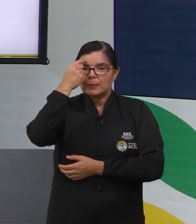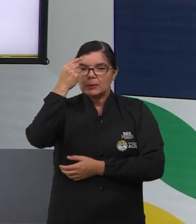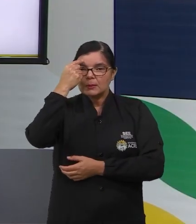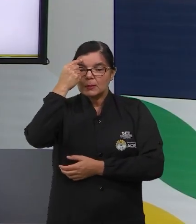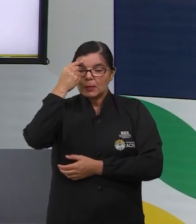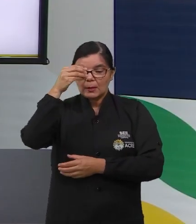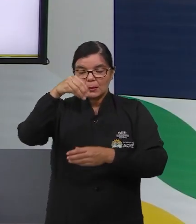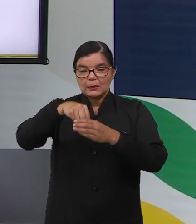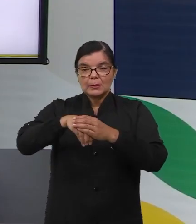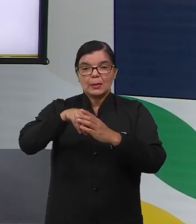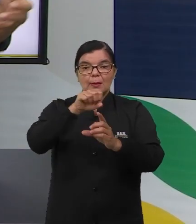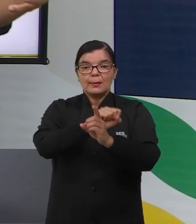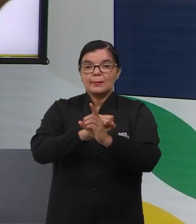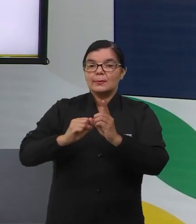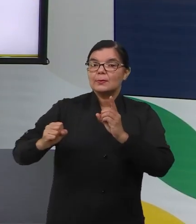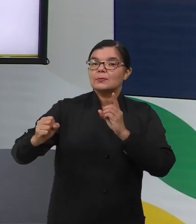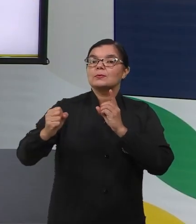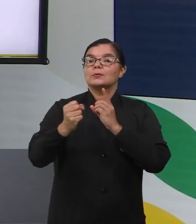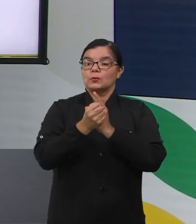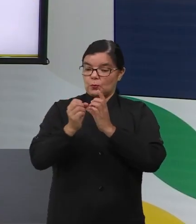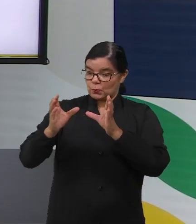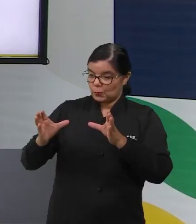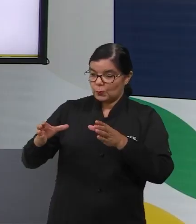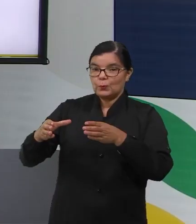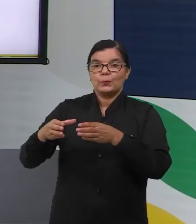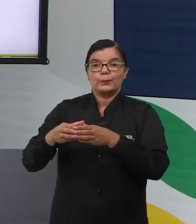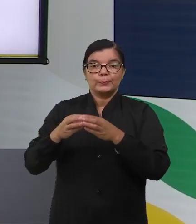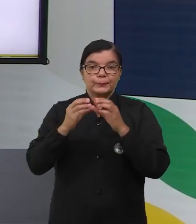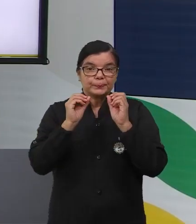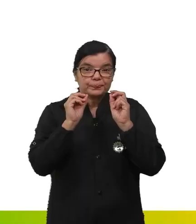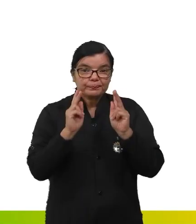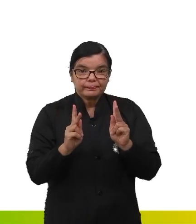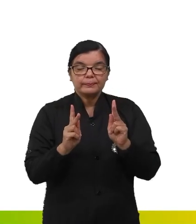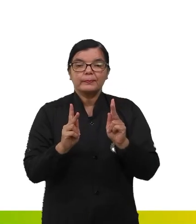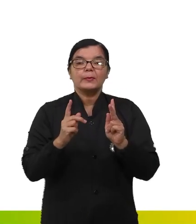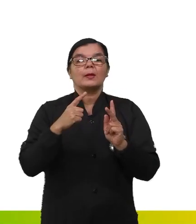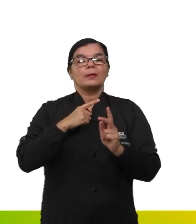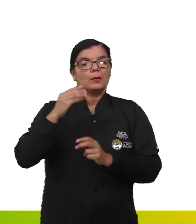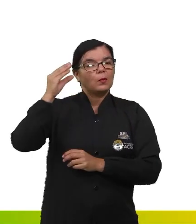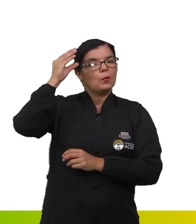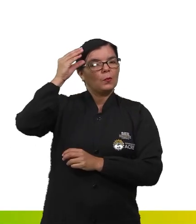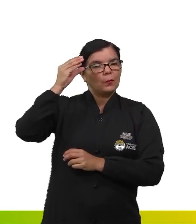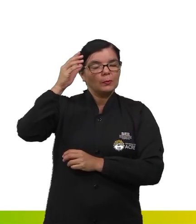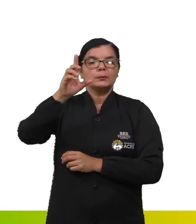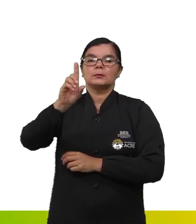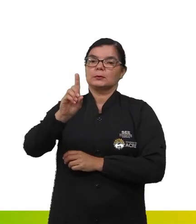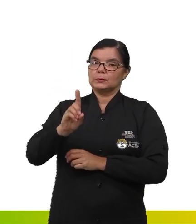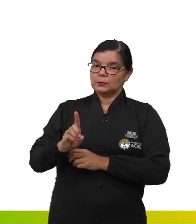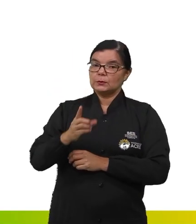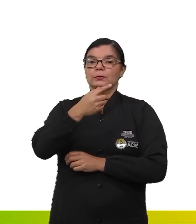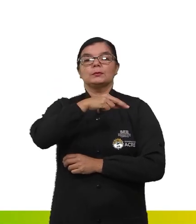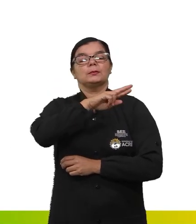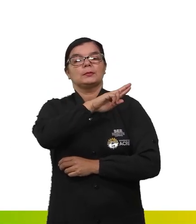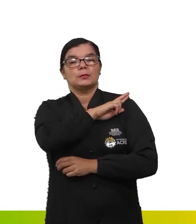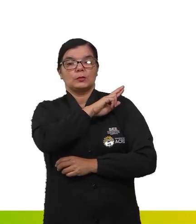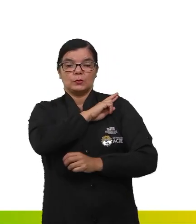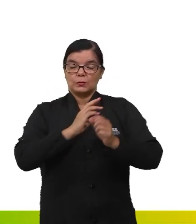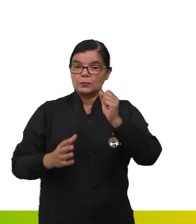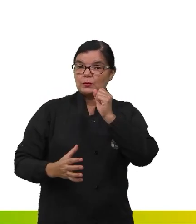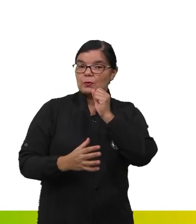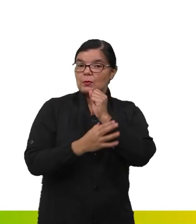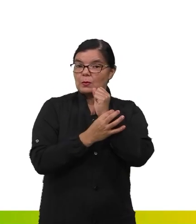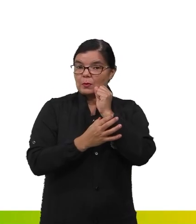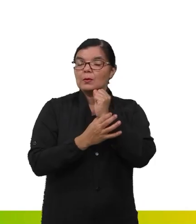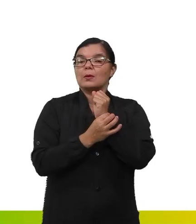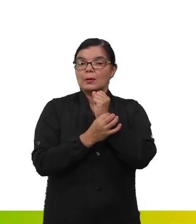na sociedade, sempre pensando no coletivo. Ok? Então, aqui, ó, ter consciência dos seus direitos e obrigações, garantindo